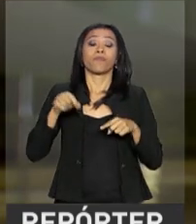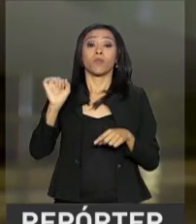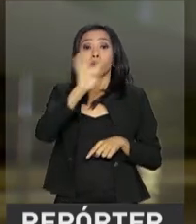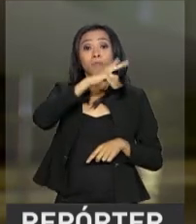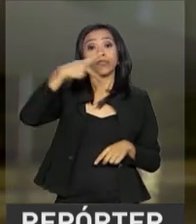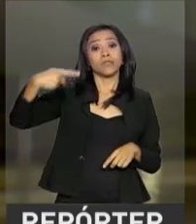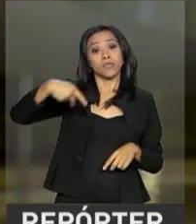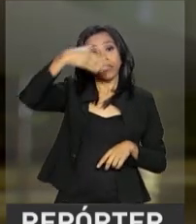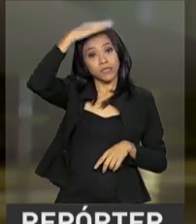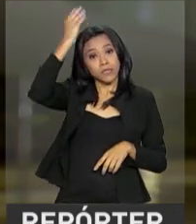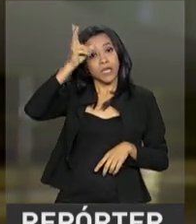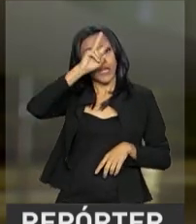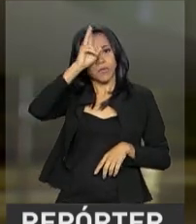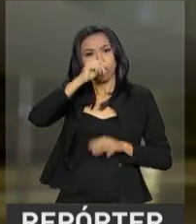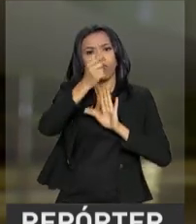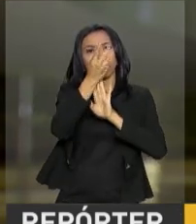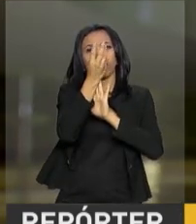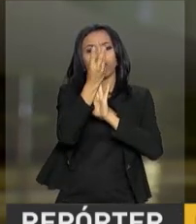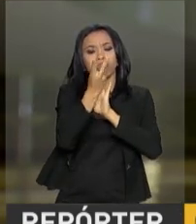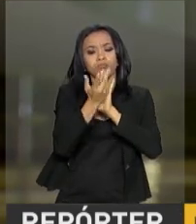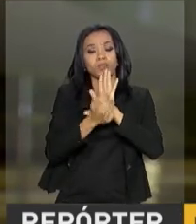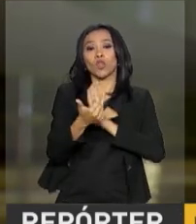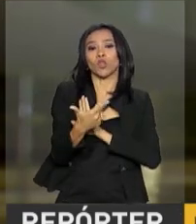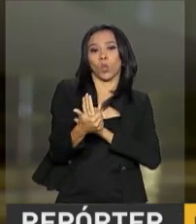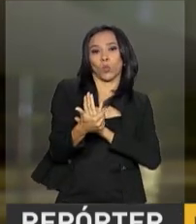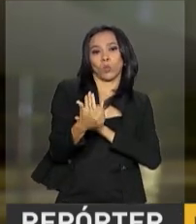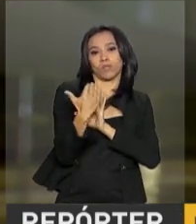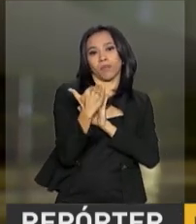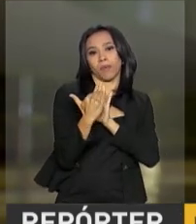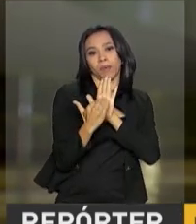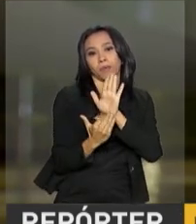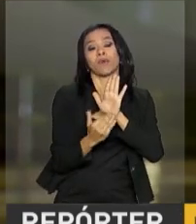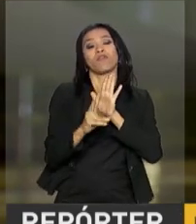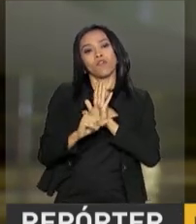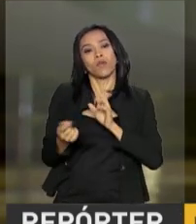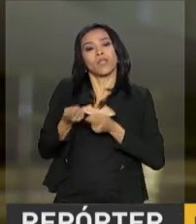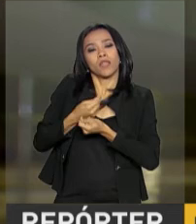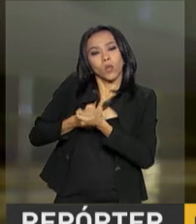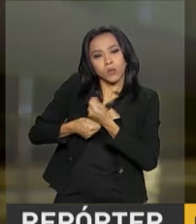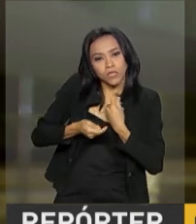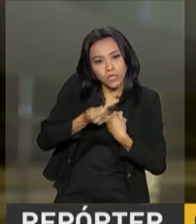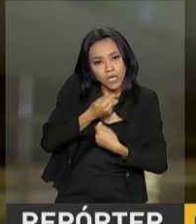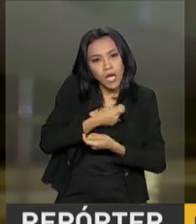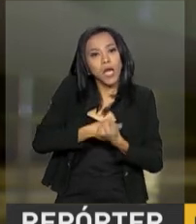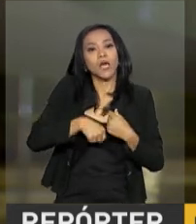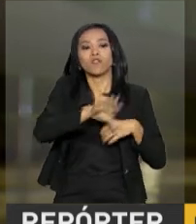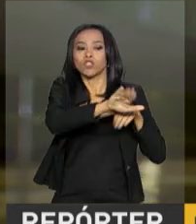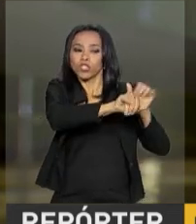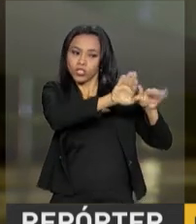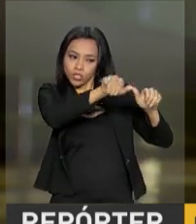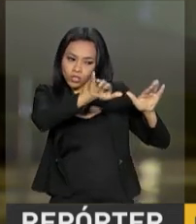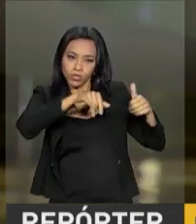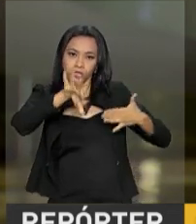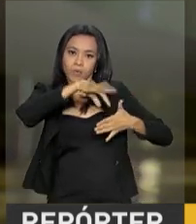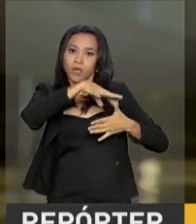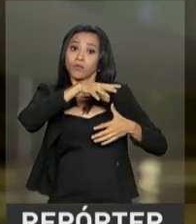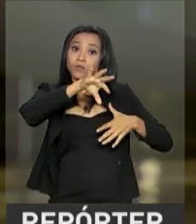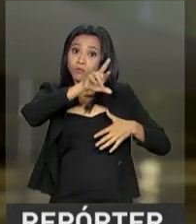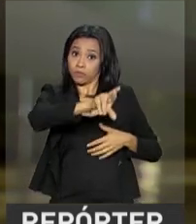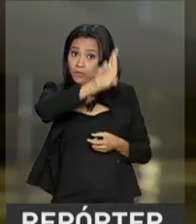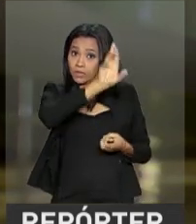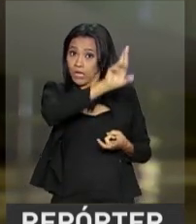lembrou que as 12 medidas negociadas anteriormente pelo governo e as lideranças da greve dos caminhoneiros continuam valendo